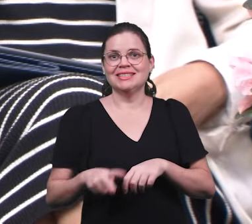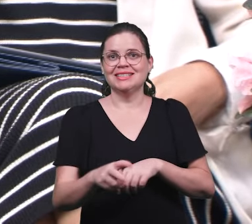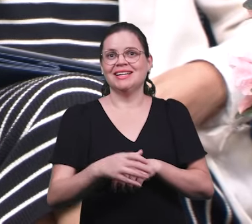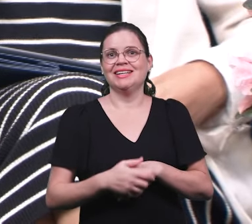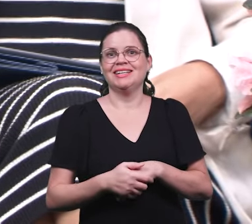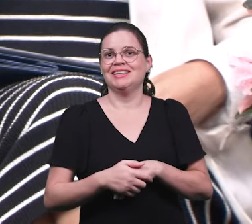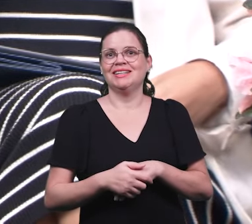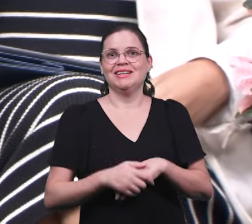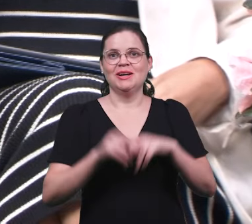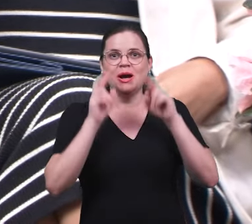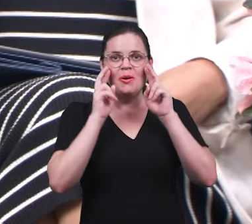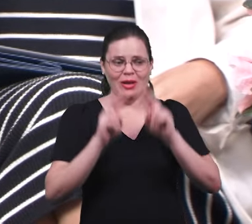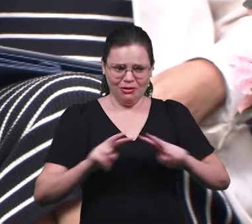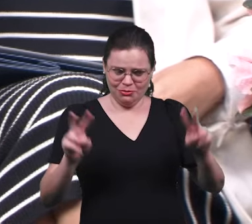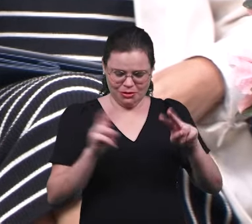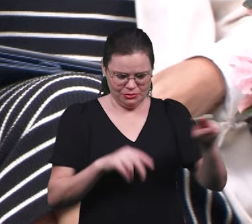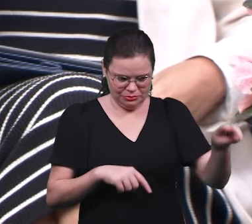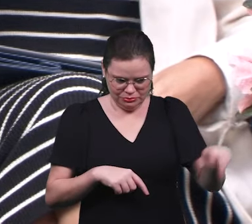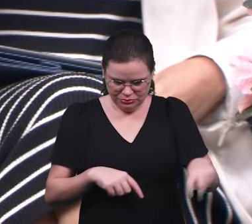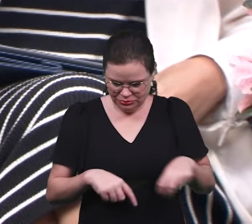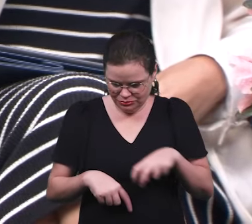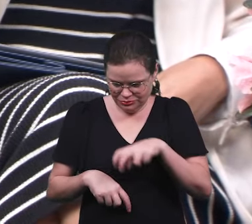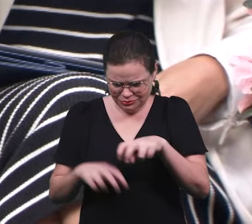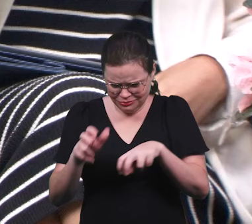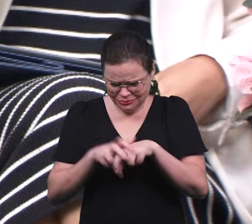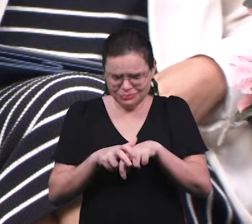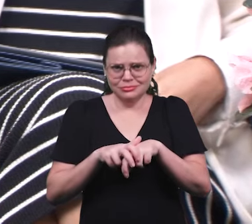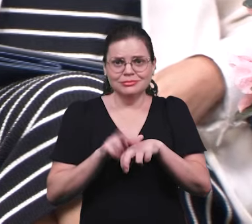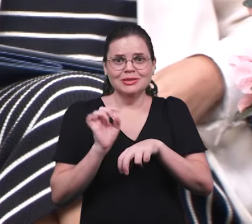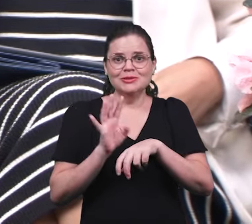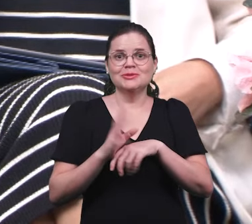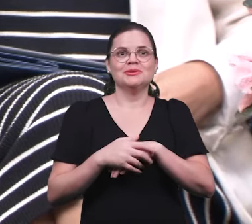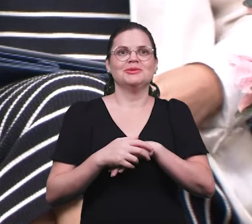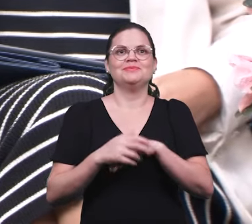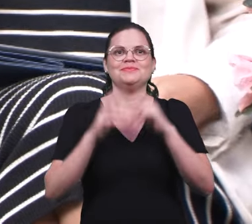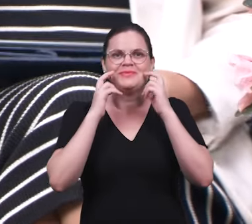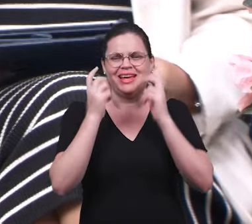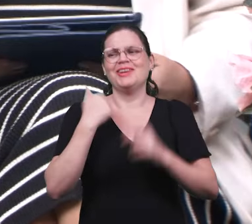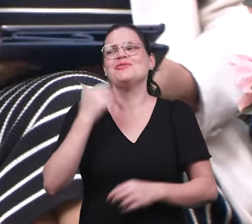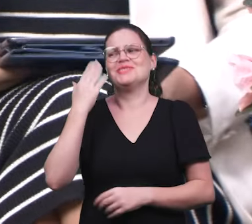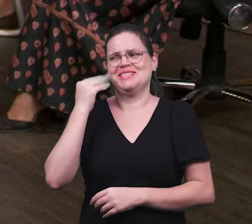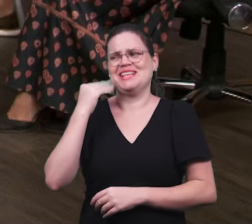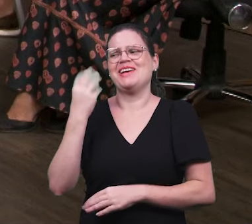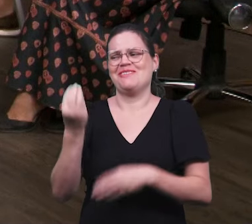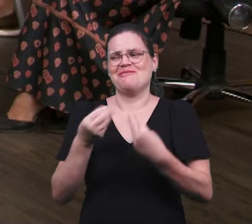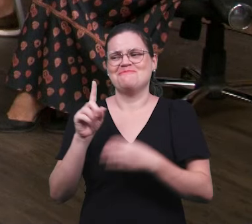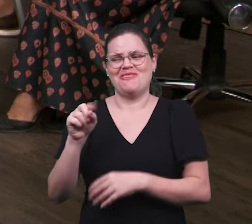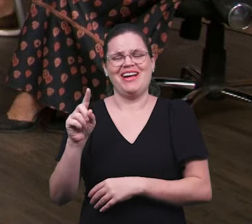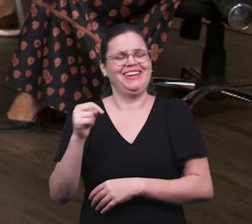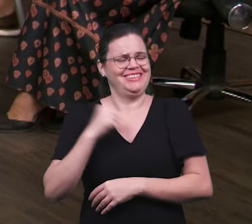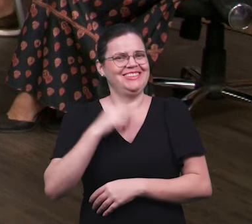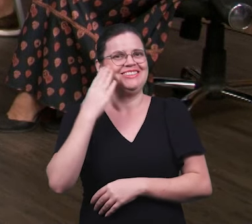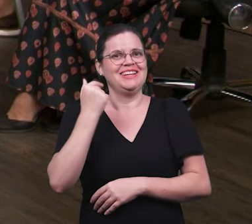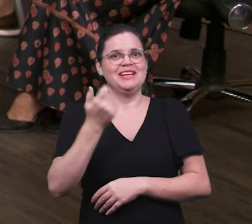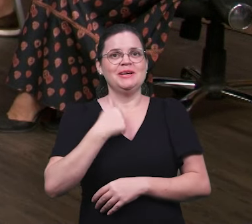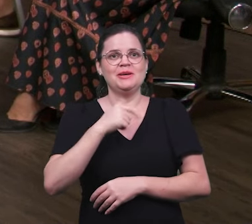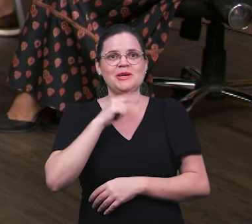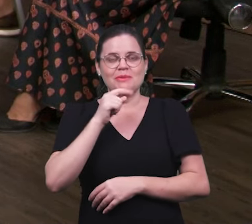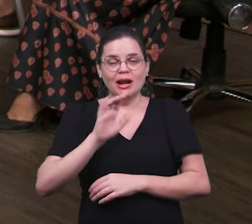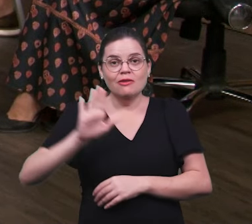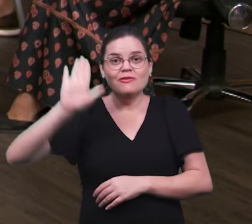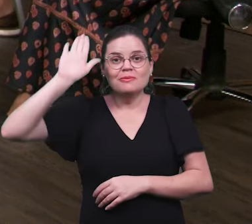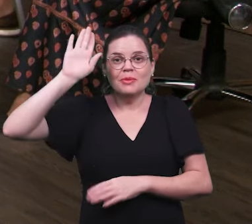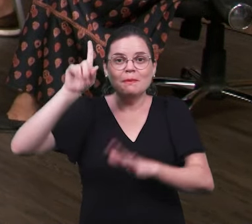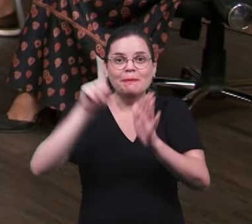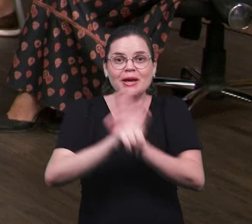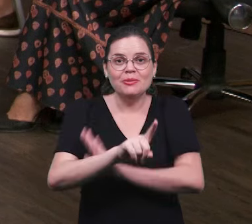cabeça baixa, sem olhar para ninguém, sem falar com ninguém, e fazia Sei assim... o que é isso. Eu não conseguia olhar, e para levantar a mão para